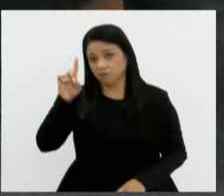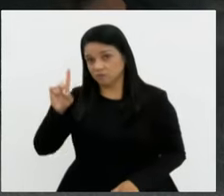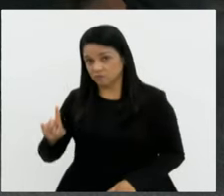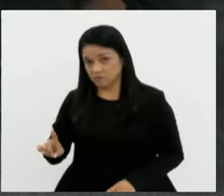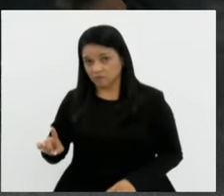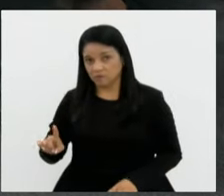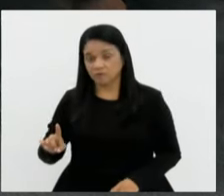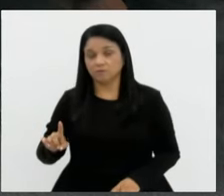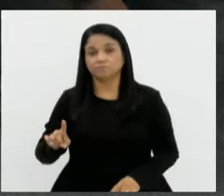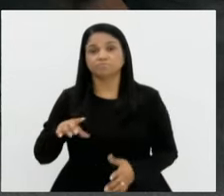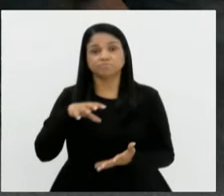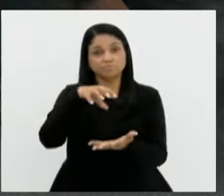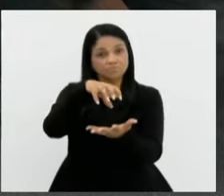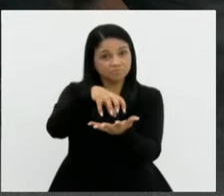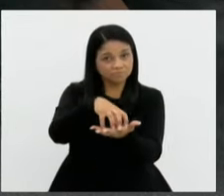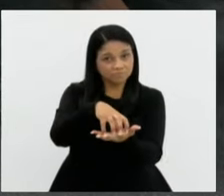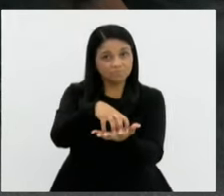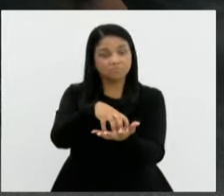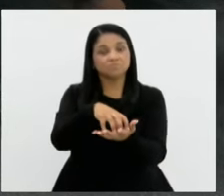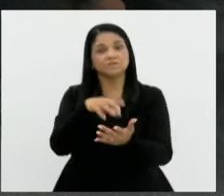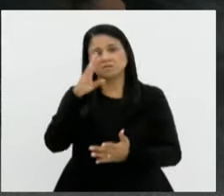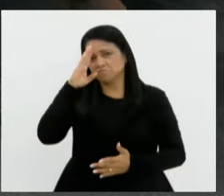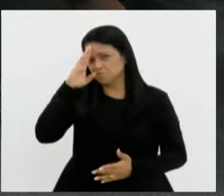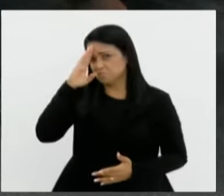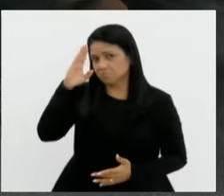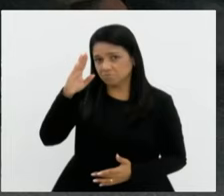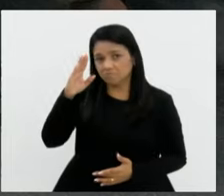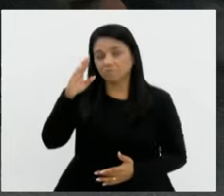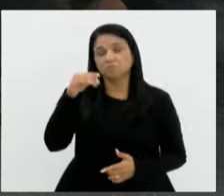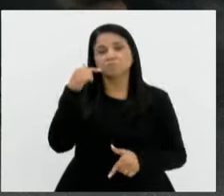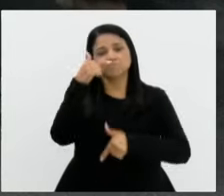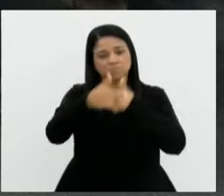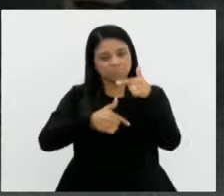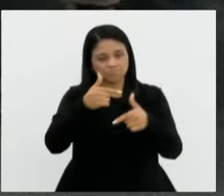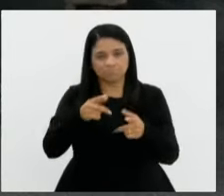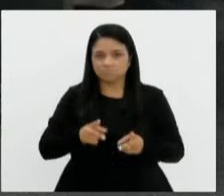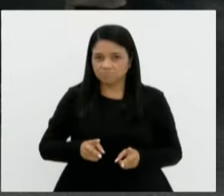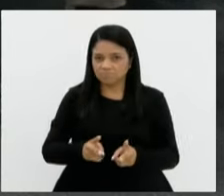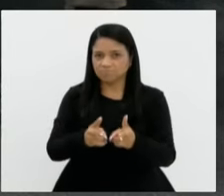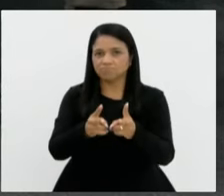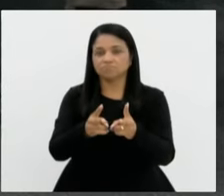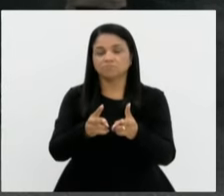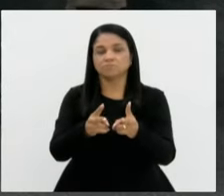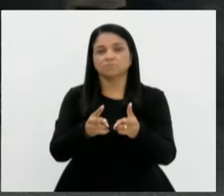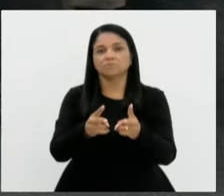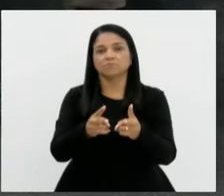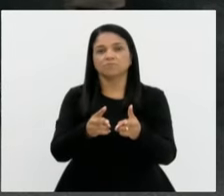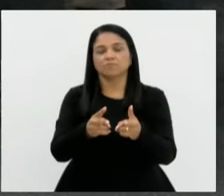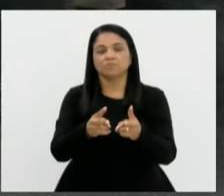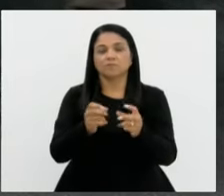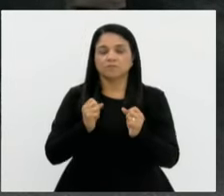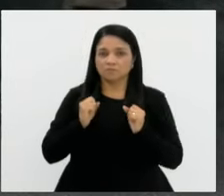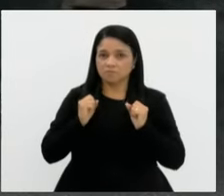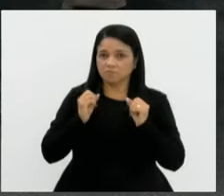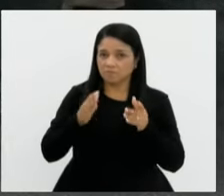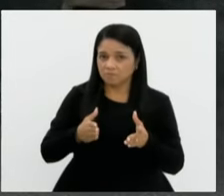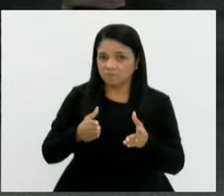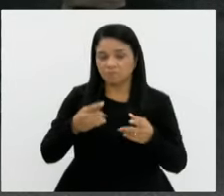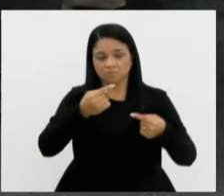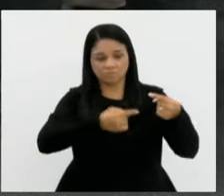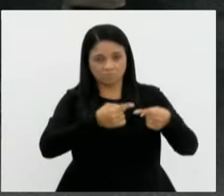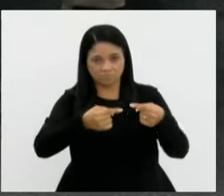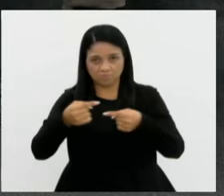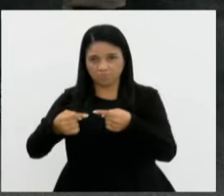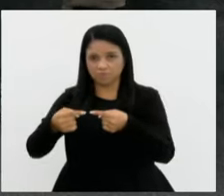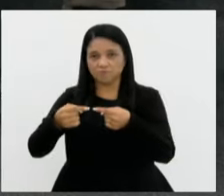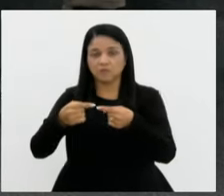nesse Parlamento são fundamentais e espero que a gente continue tratando esses posicionamentos e esses embates de forma cada vez